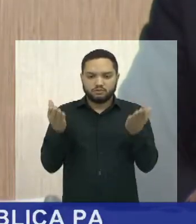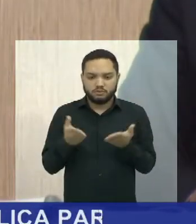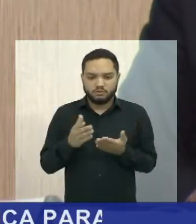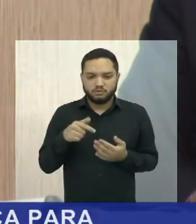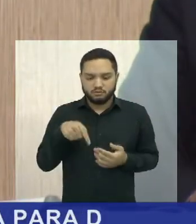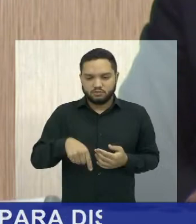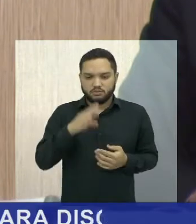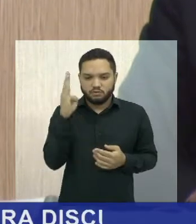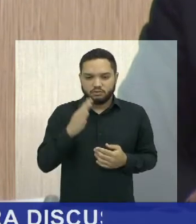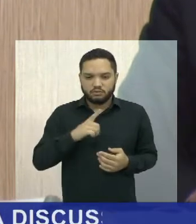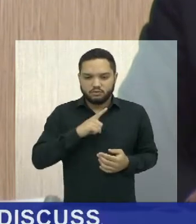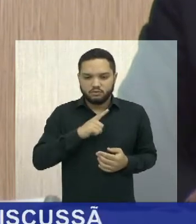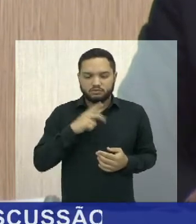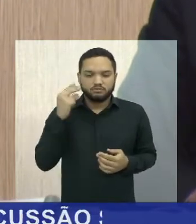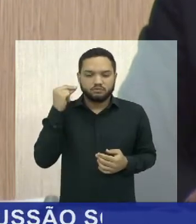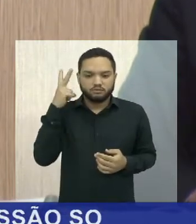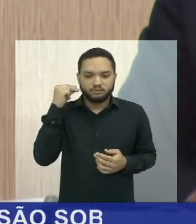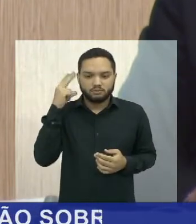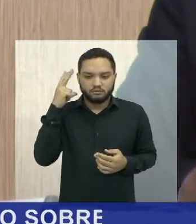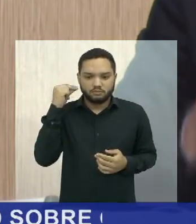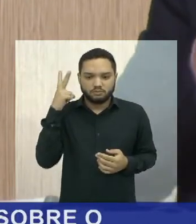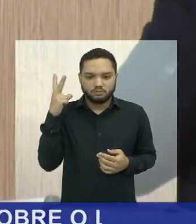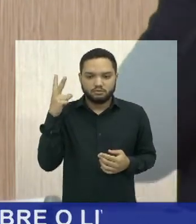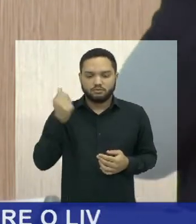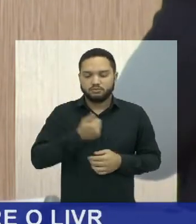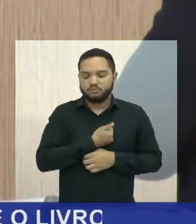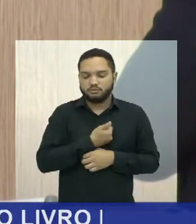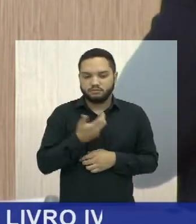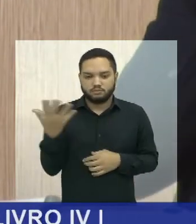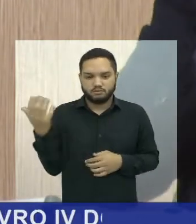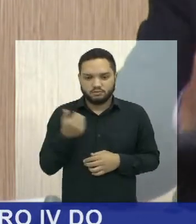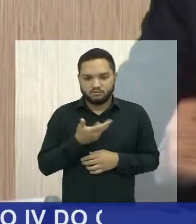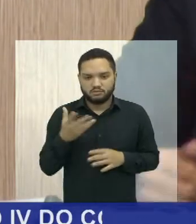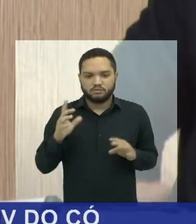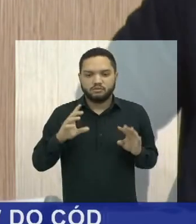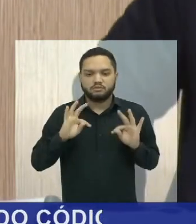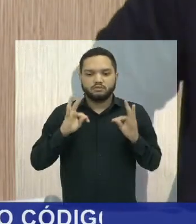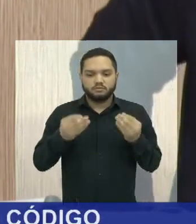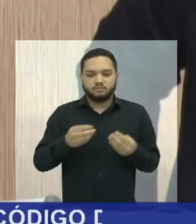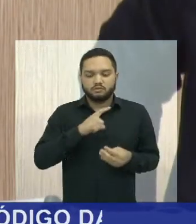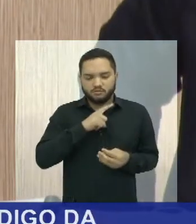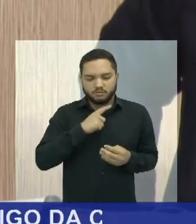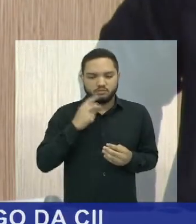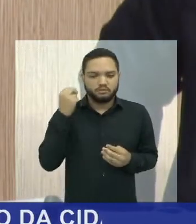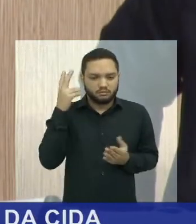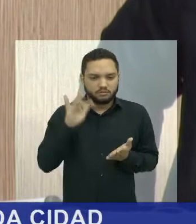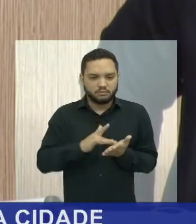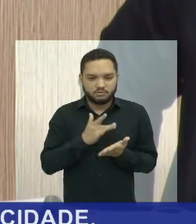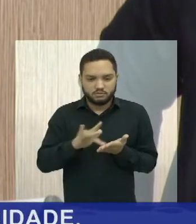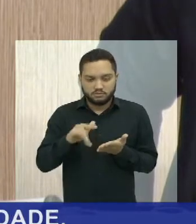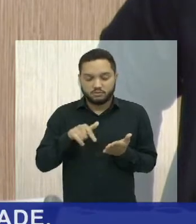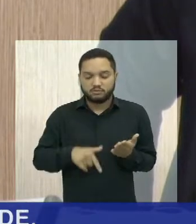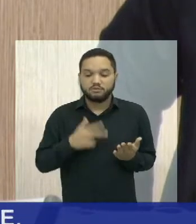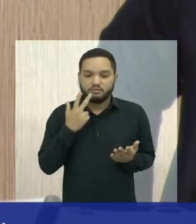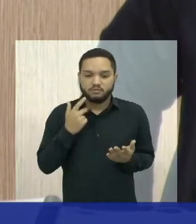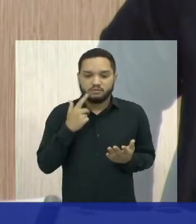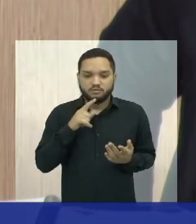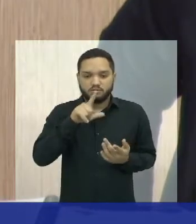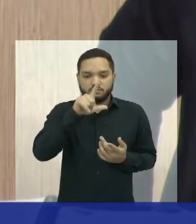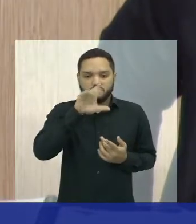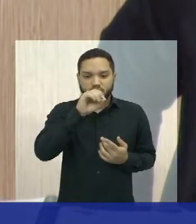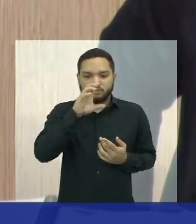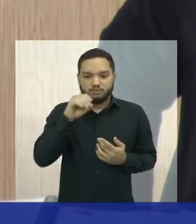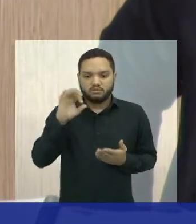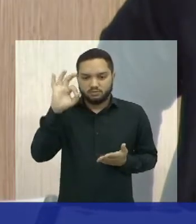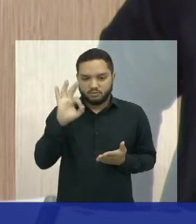mais aparelhos celulares do que habitantes. Hoje, todo mundo tem o seu smartphone. E, em Fortaleza, 100%